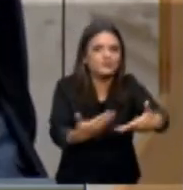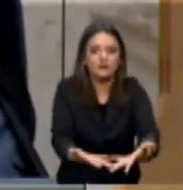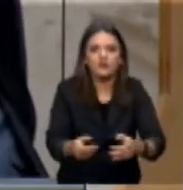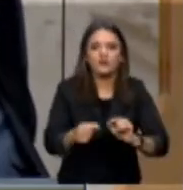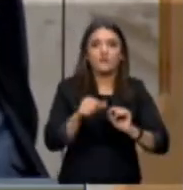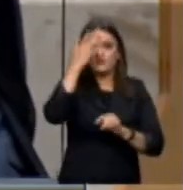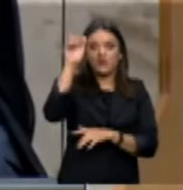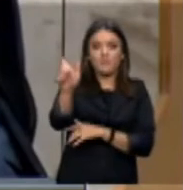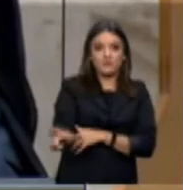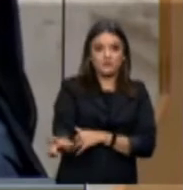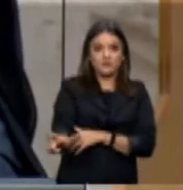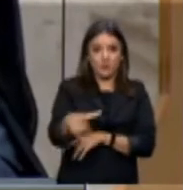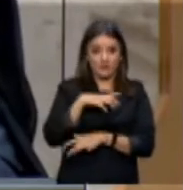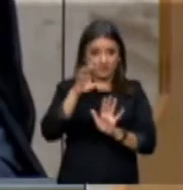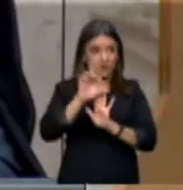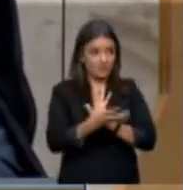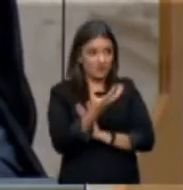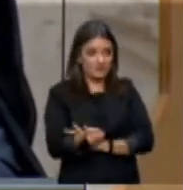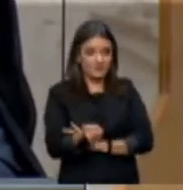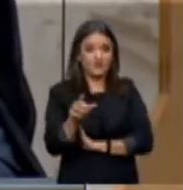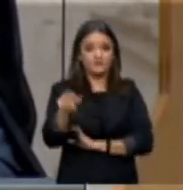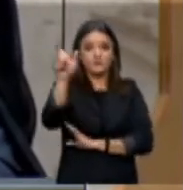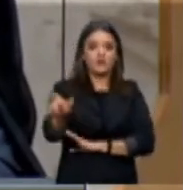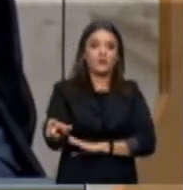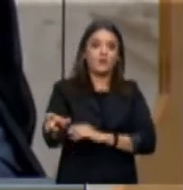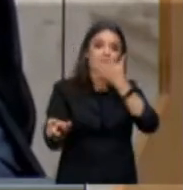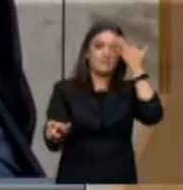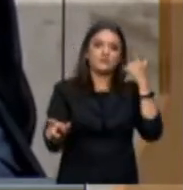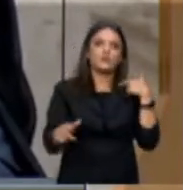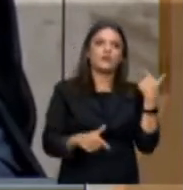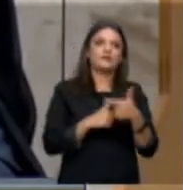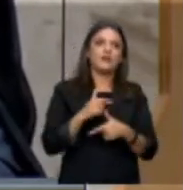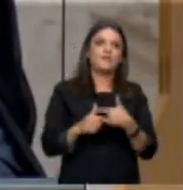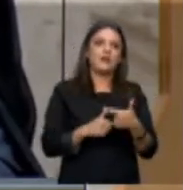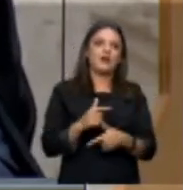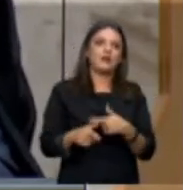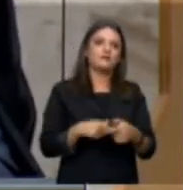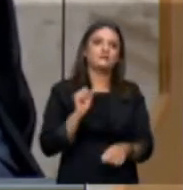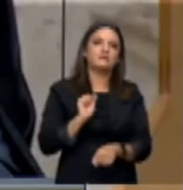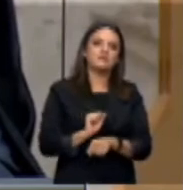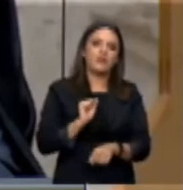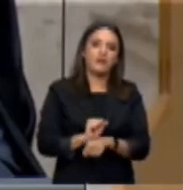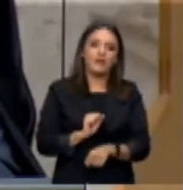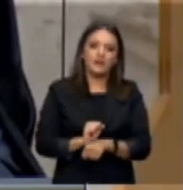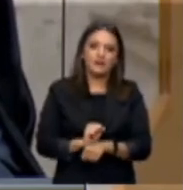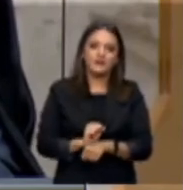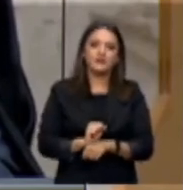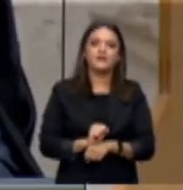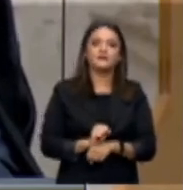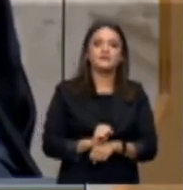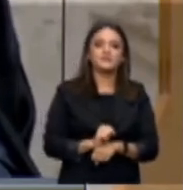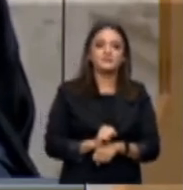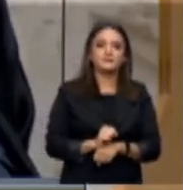credor em alguém que trabalha ou espera, ou, como diria o apóstolo